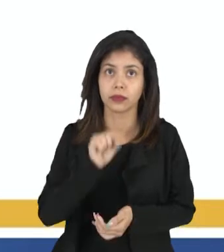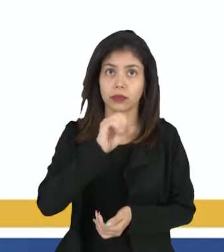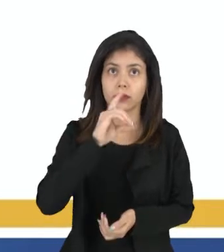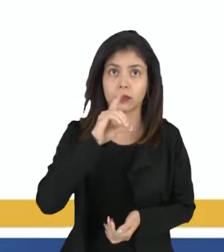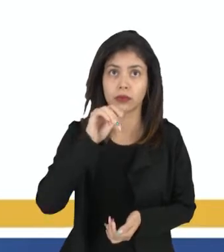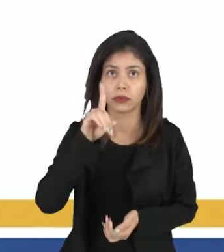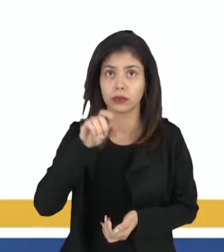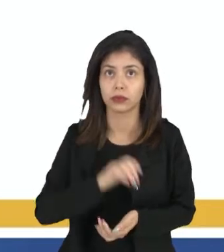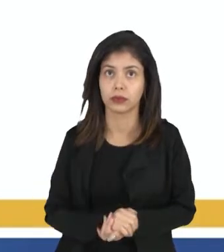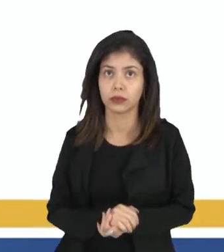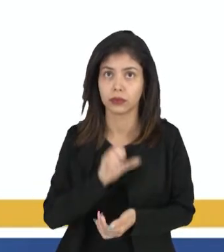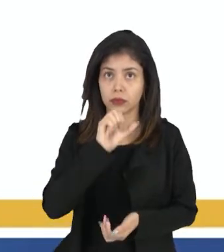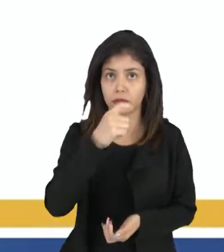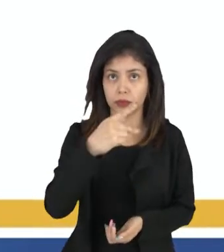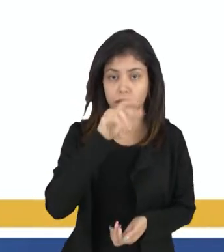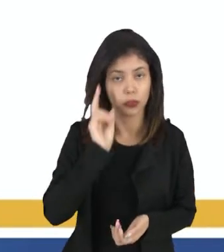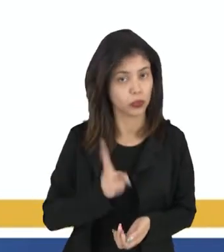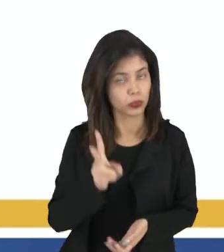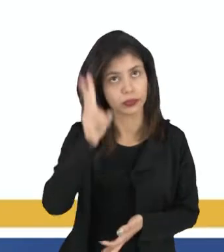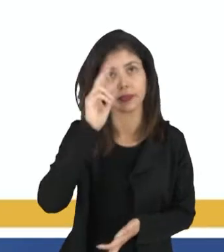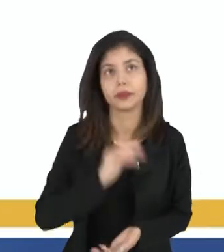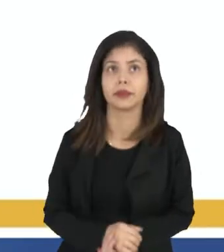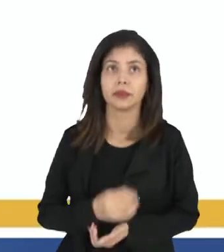fica sold e enfim.